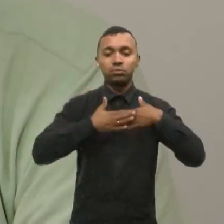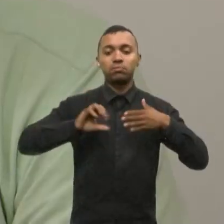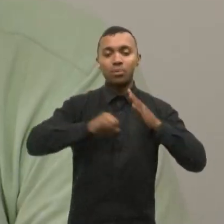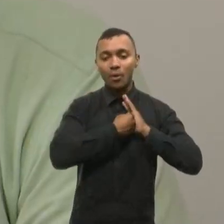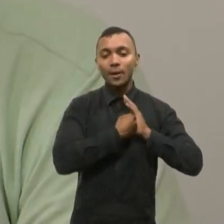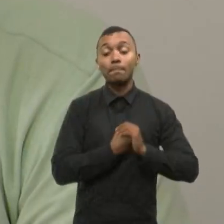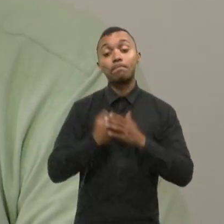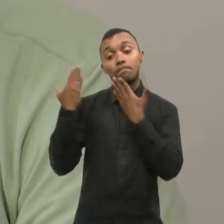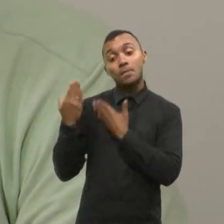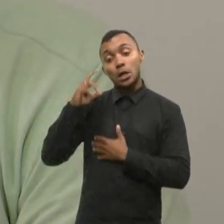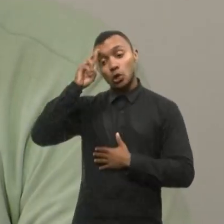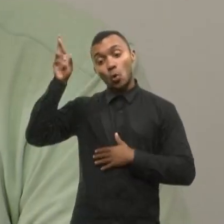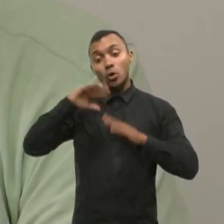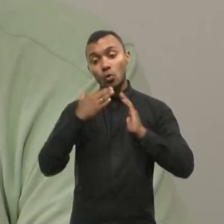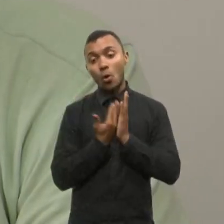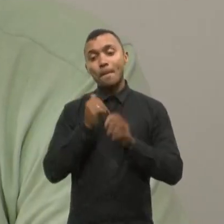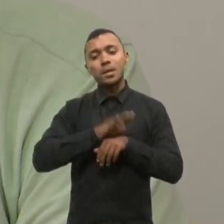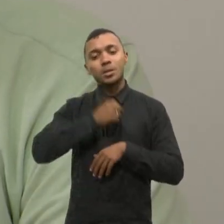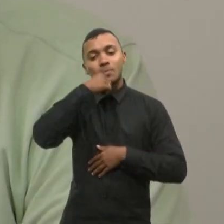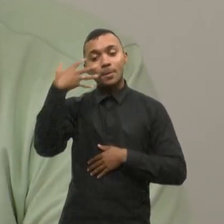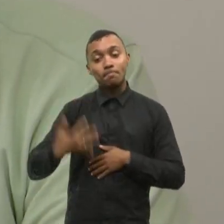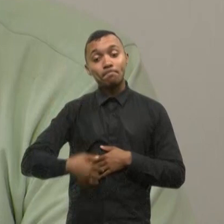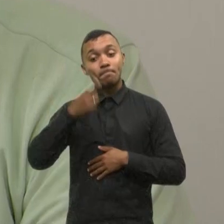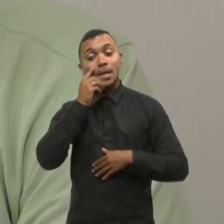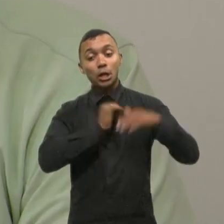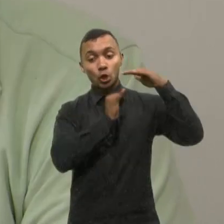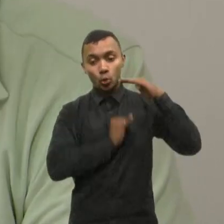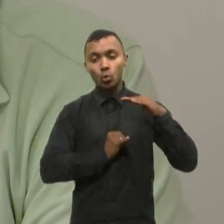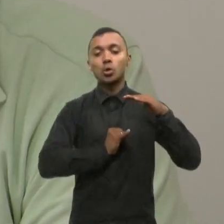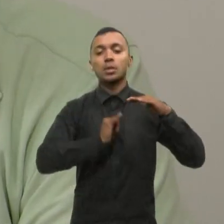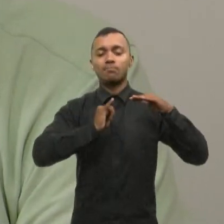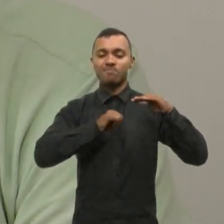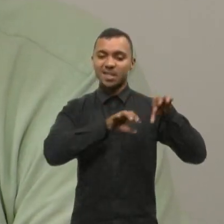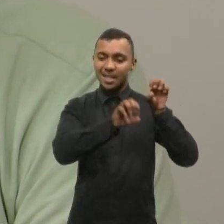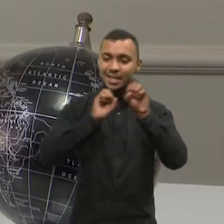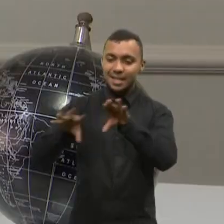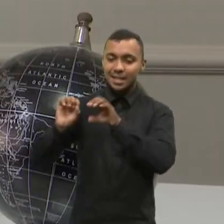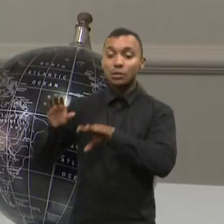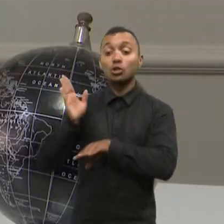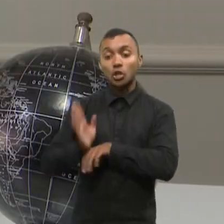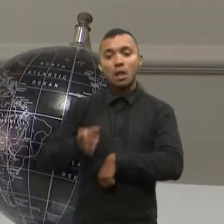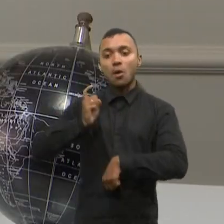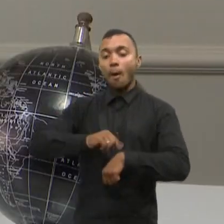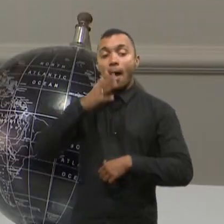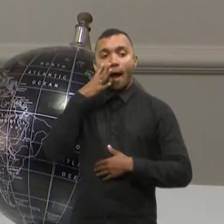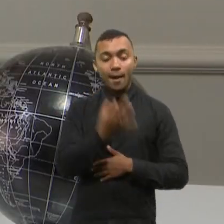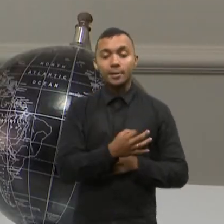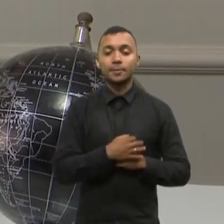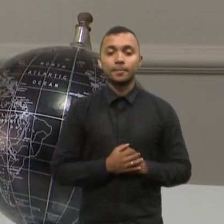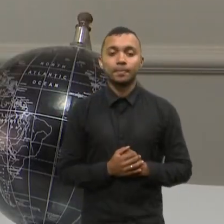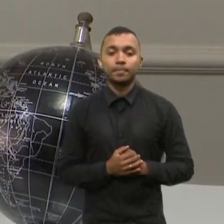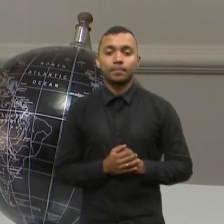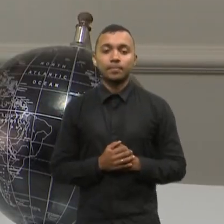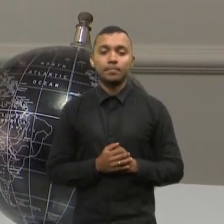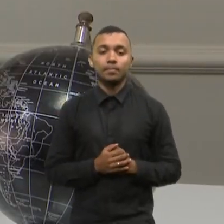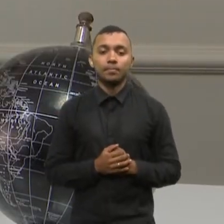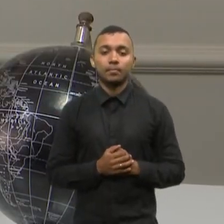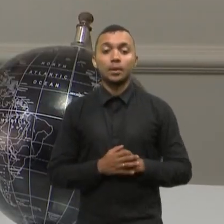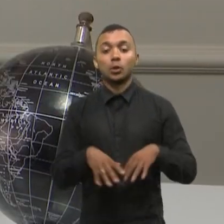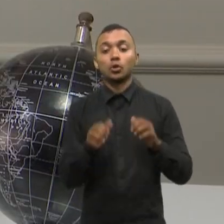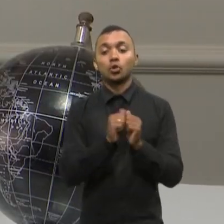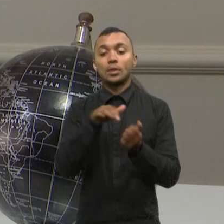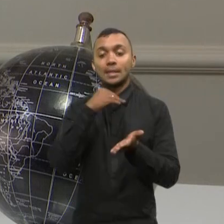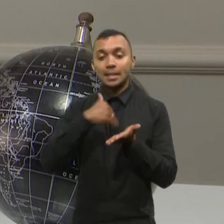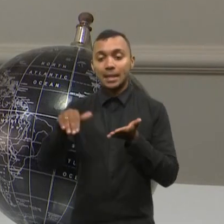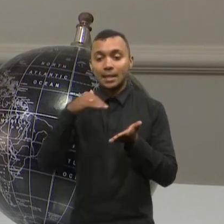Este diretor de escola explica que as instituições de ensino estão atentas ao momento, inclusive com um diálogo direto com a Secretaria